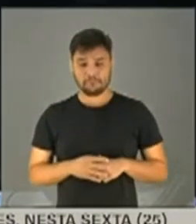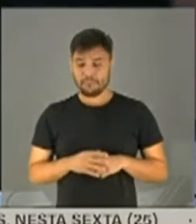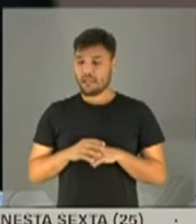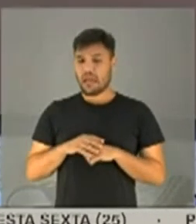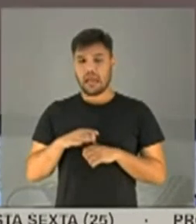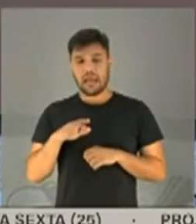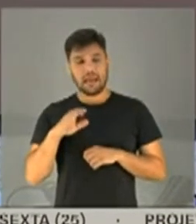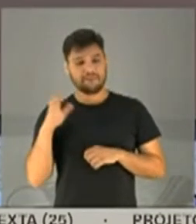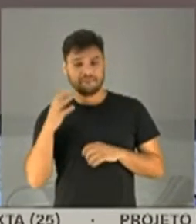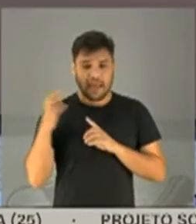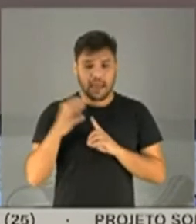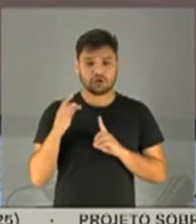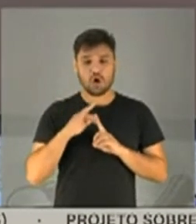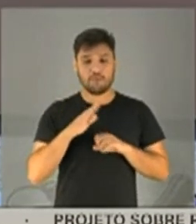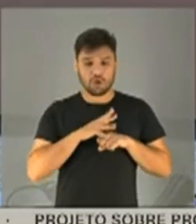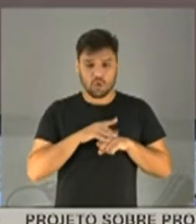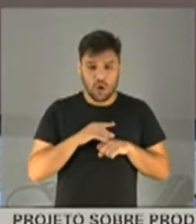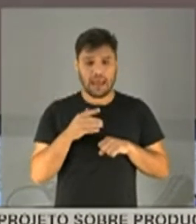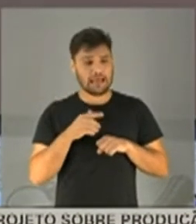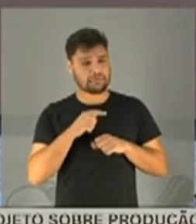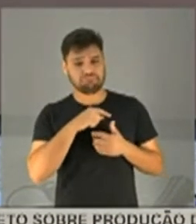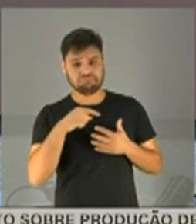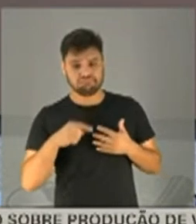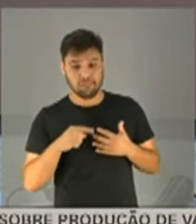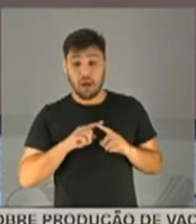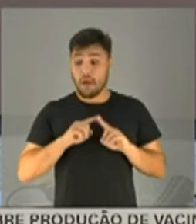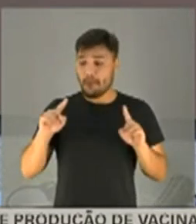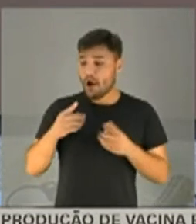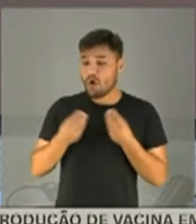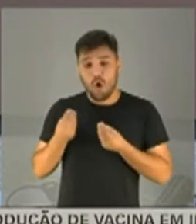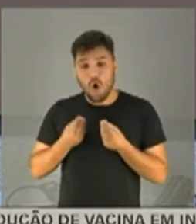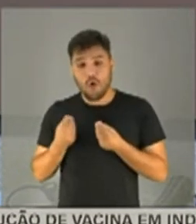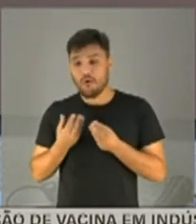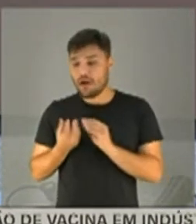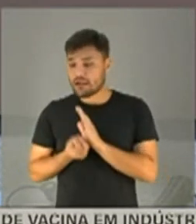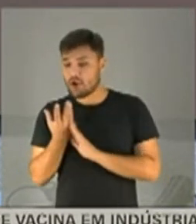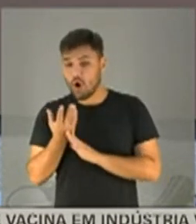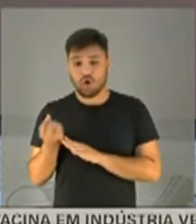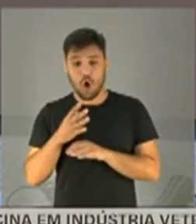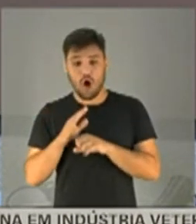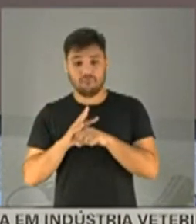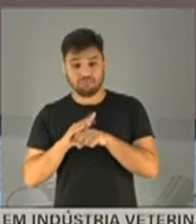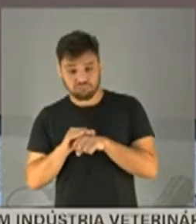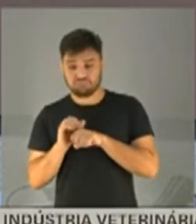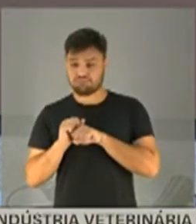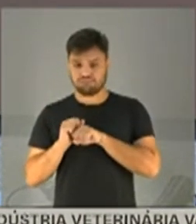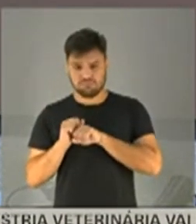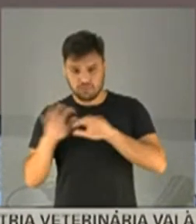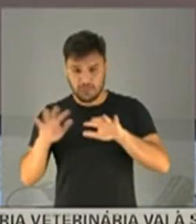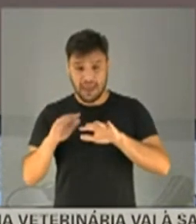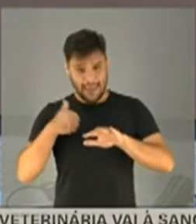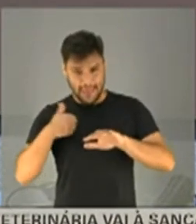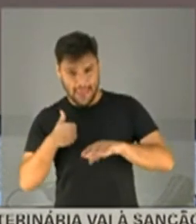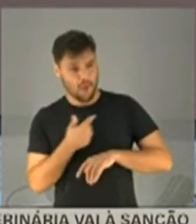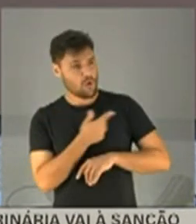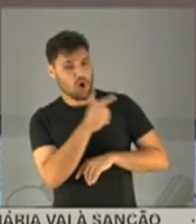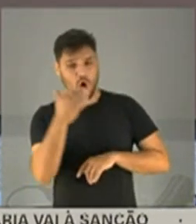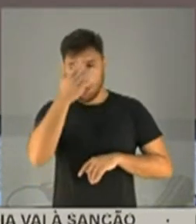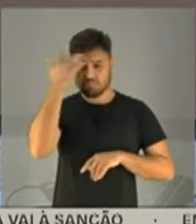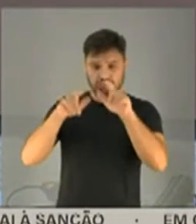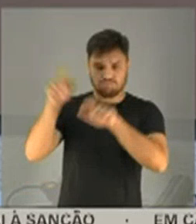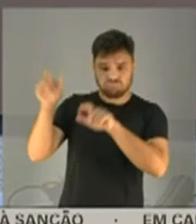atividade física sobre doenças crônicas, etc. e tal. Com o surgimento de uma nova pandemia, eu e diversos epidemiologistas do